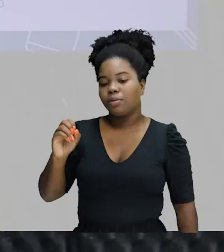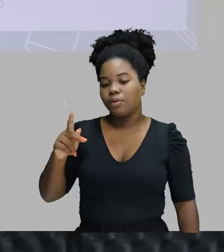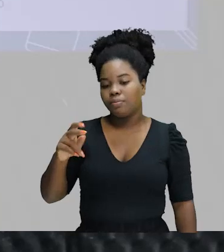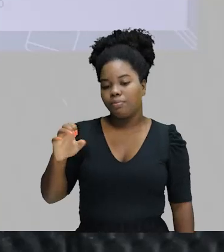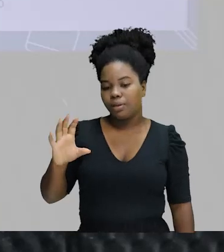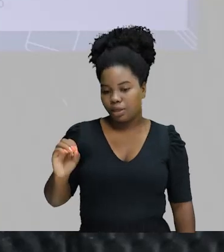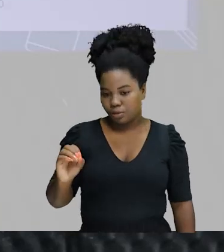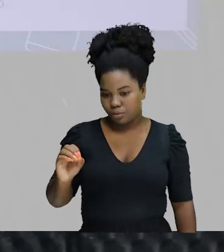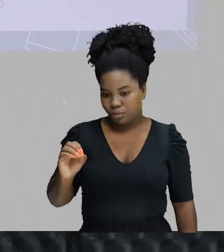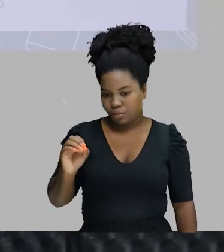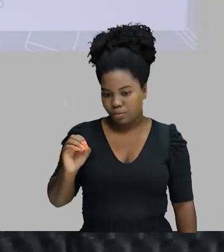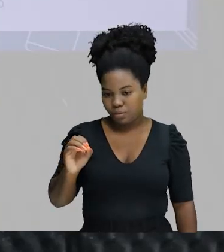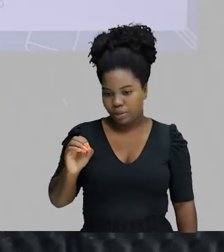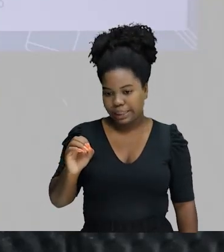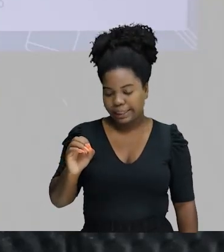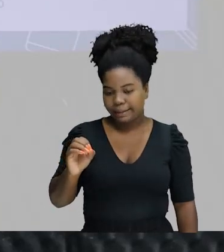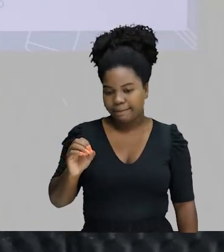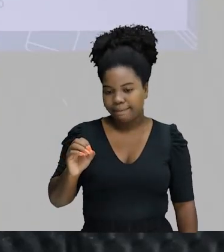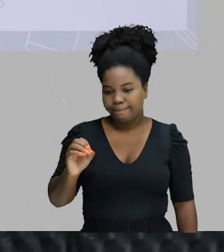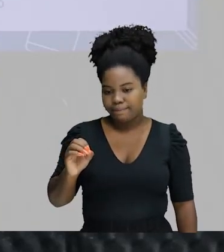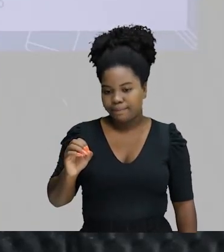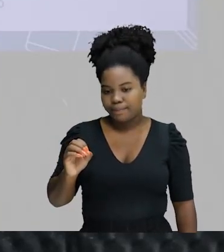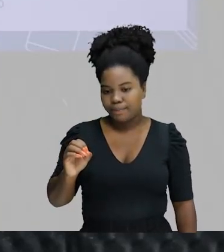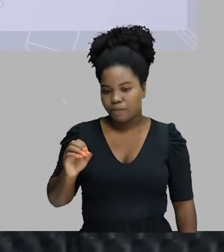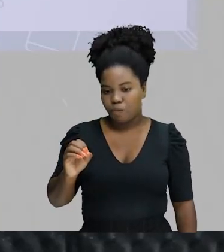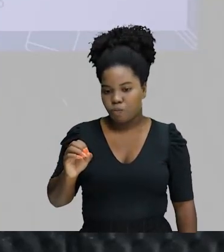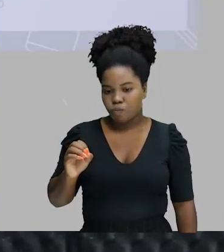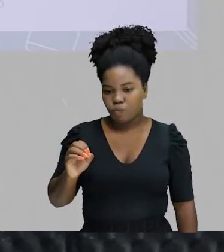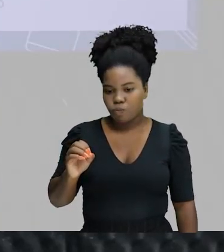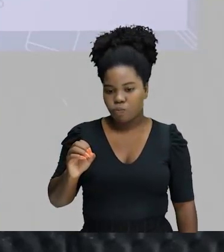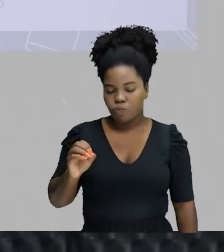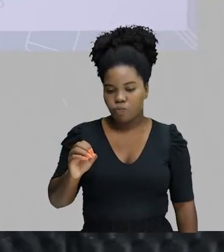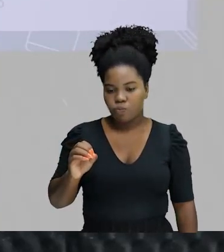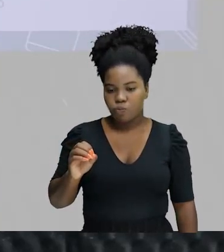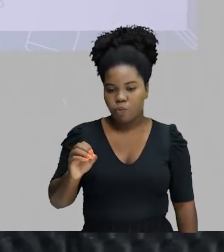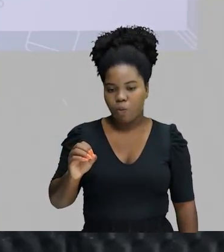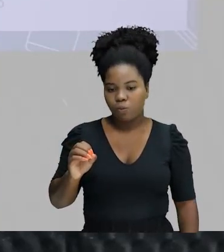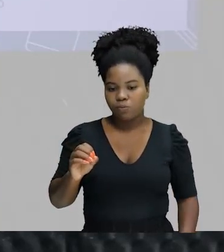Então, em vez de chamar de propileno, o termo correto seria propeno.